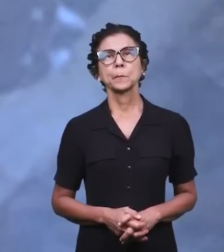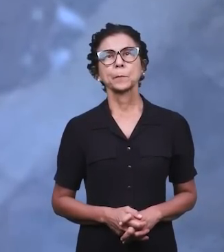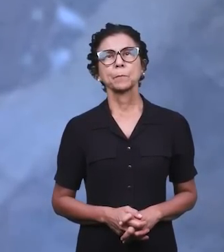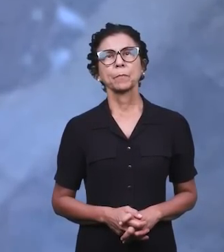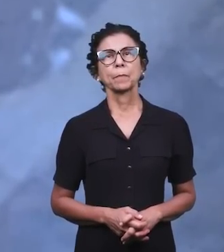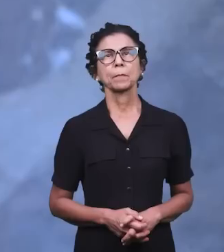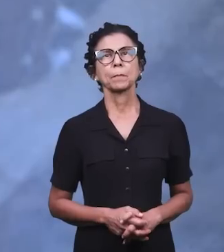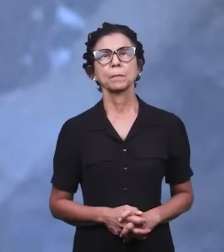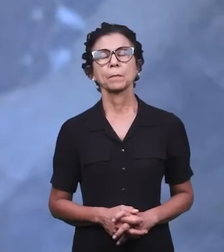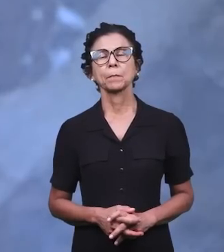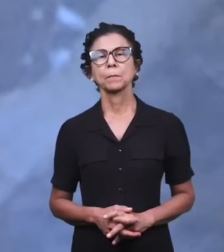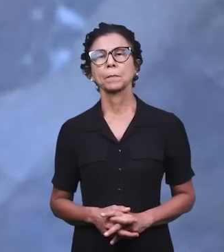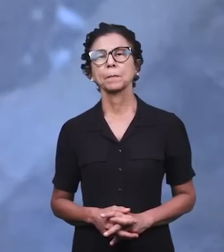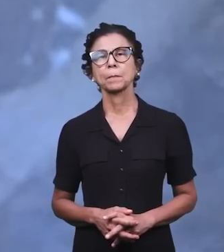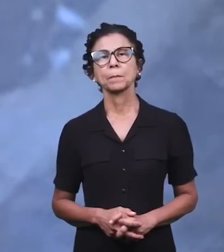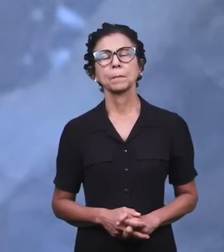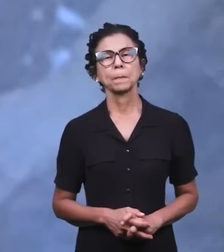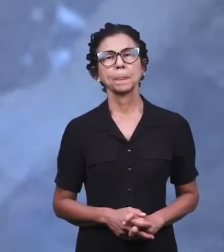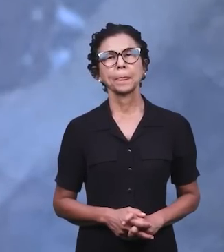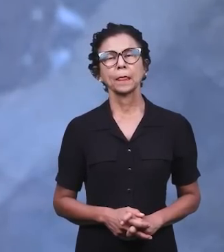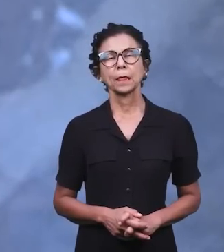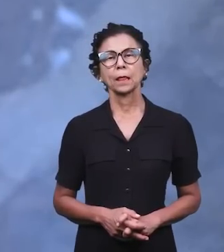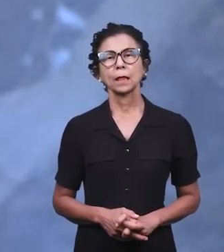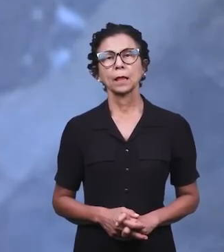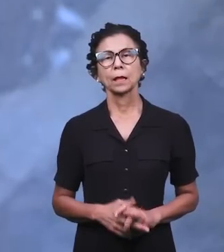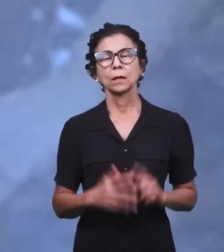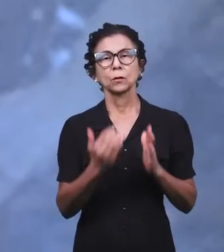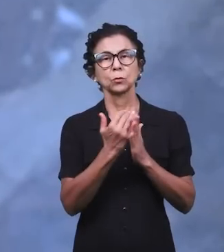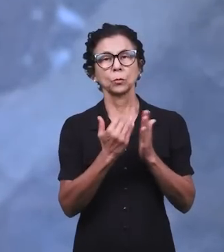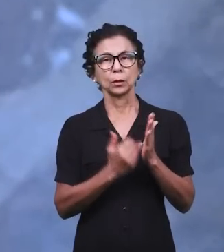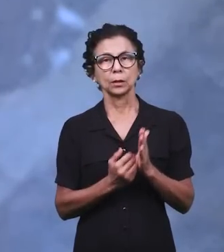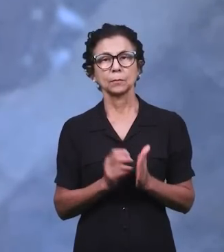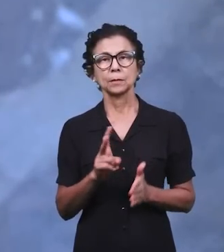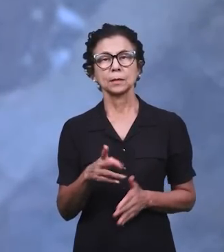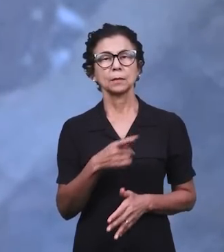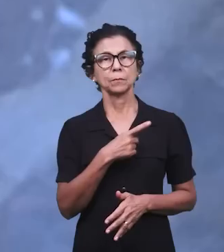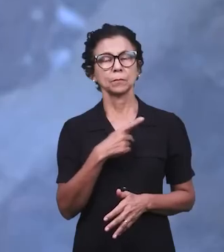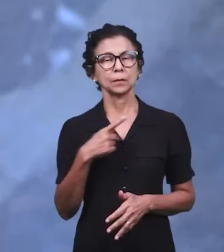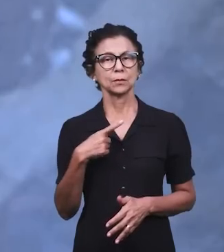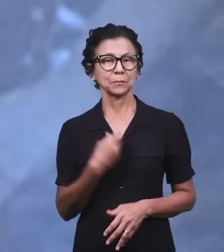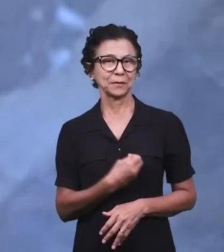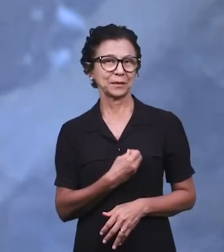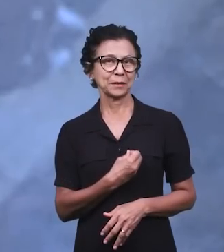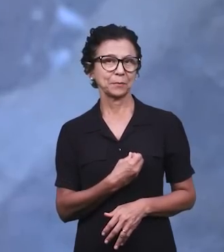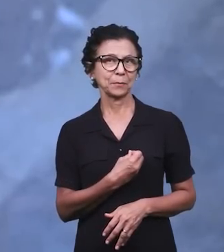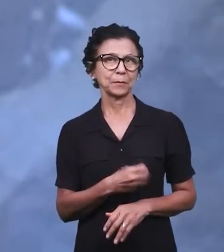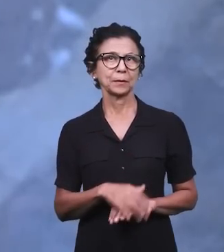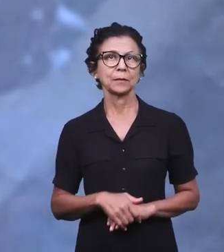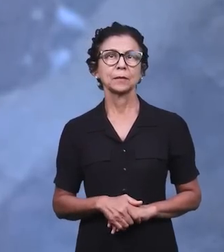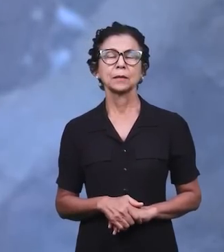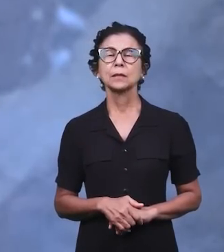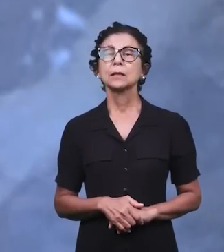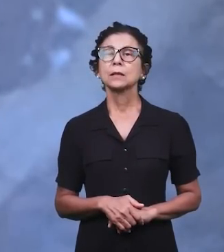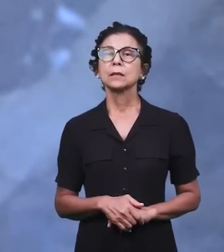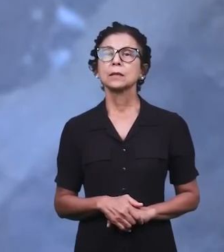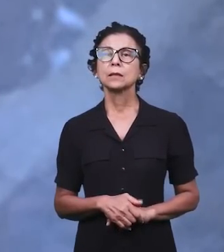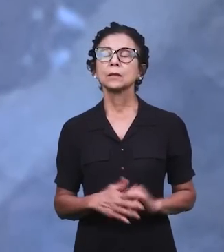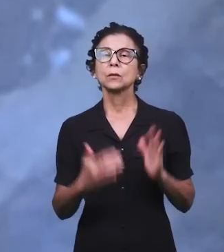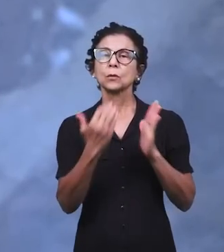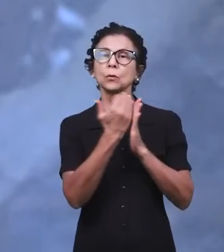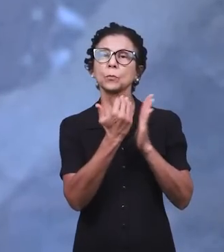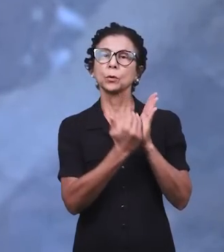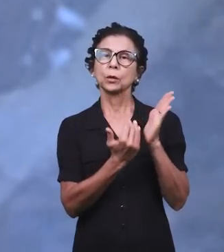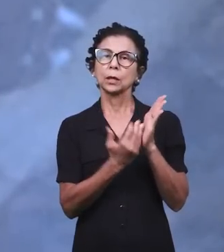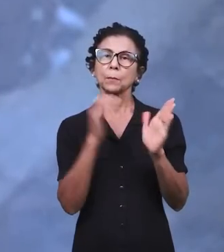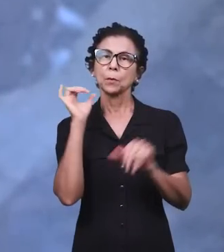a participação de pastores a cada edição do programa e você já viu que nós mudamos o formato do programa. O